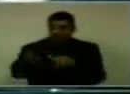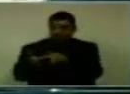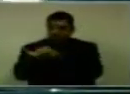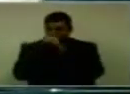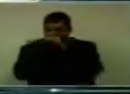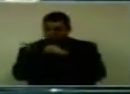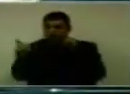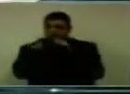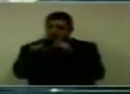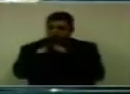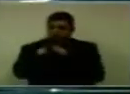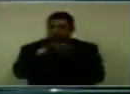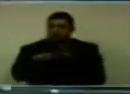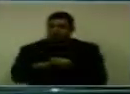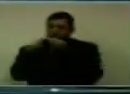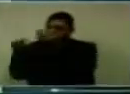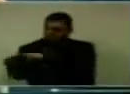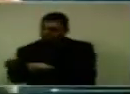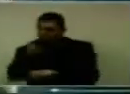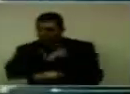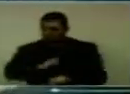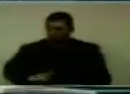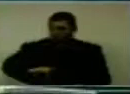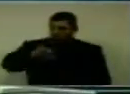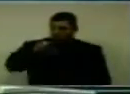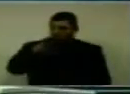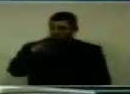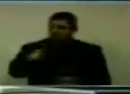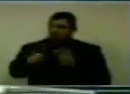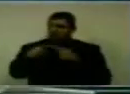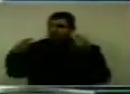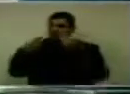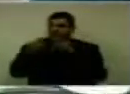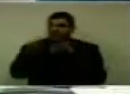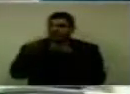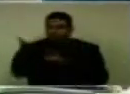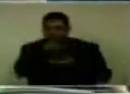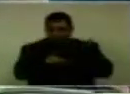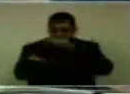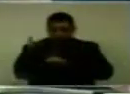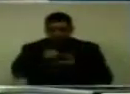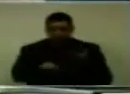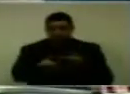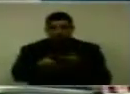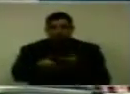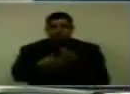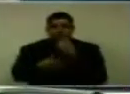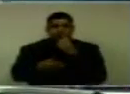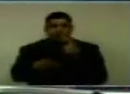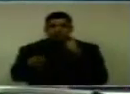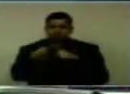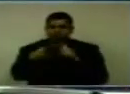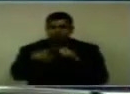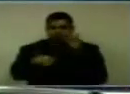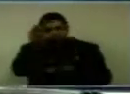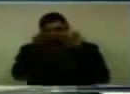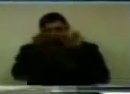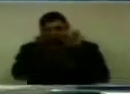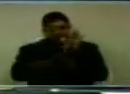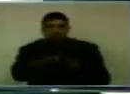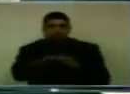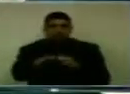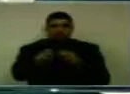uma cópia também para entregar para o deputado Zé Ricardo, principalmente em relação a essa questão do esgoto, porque, às